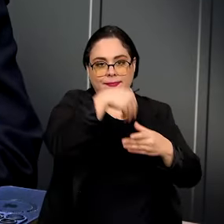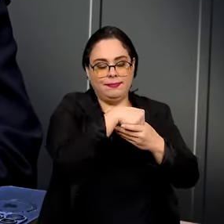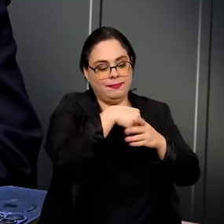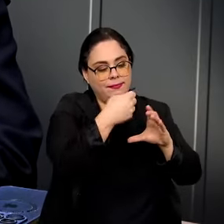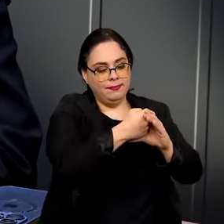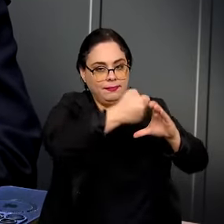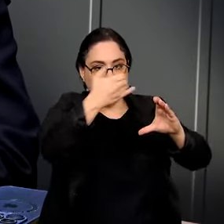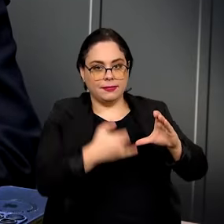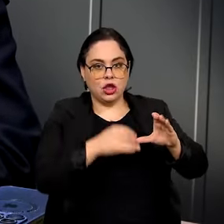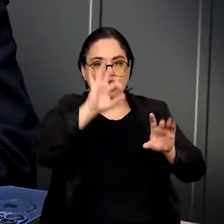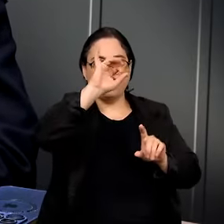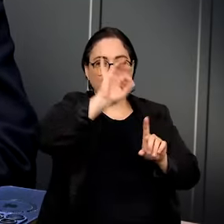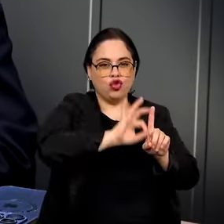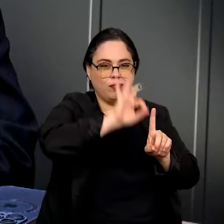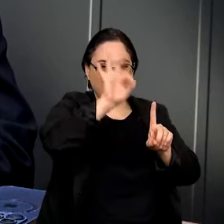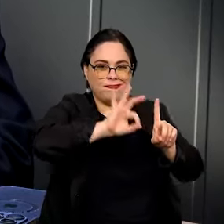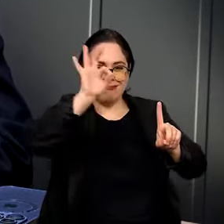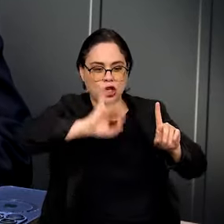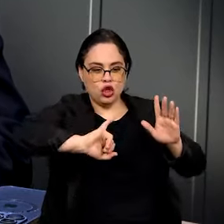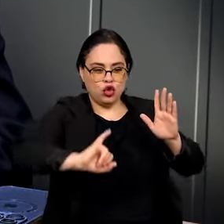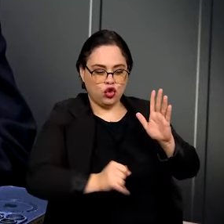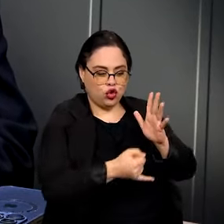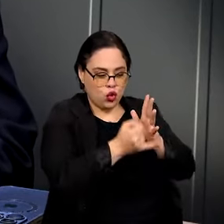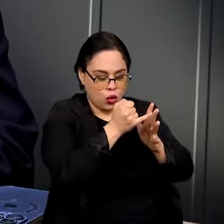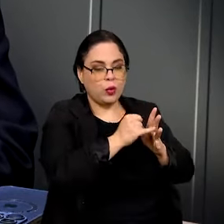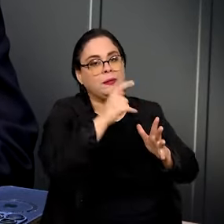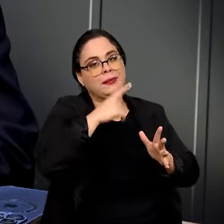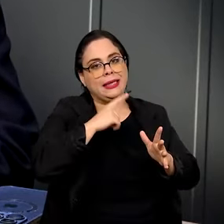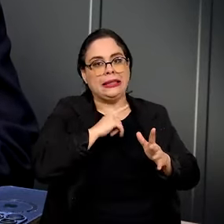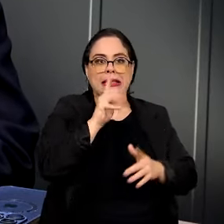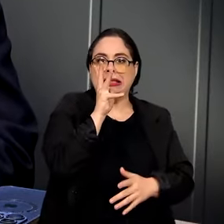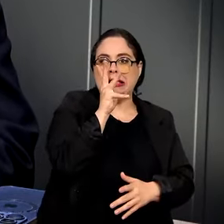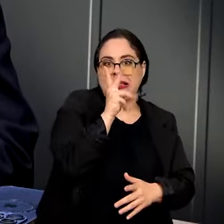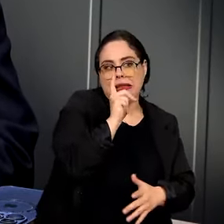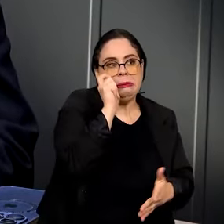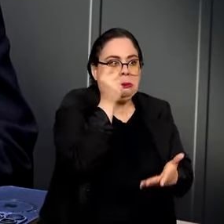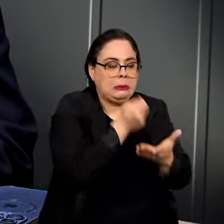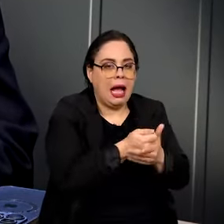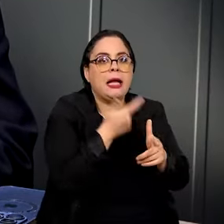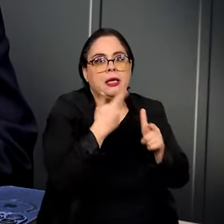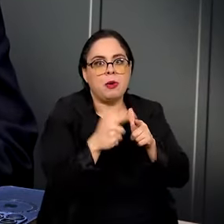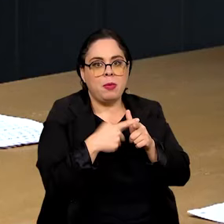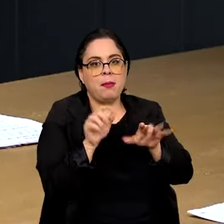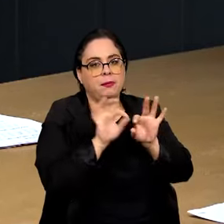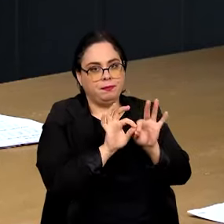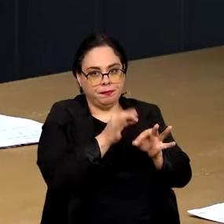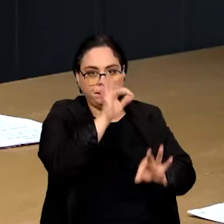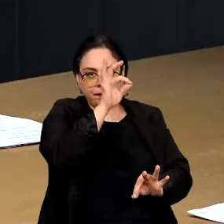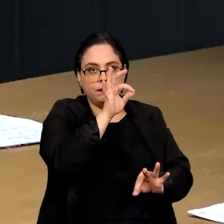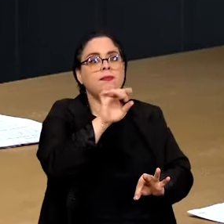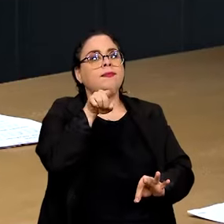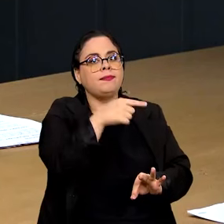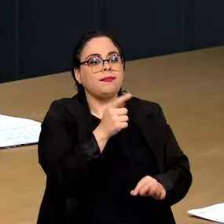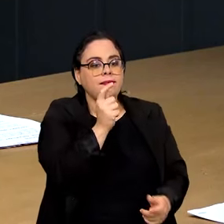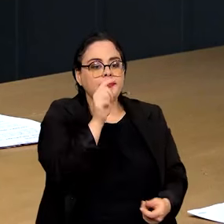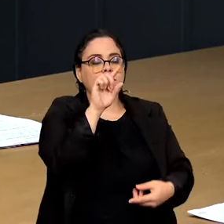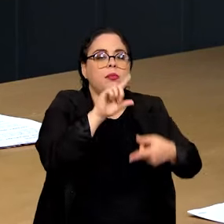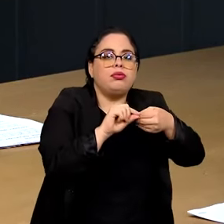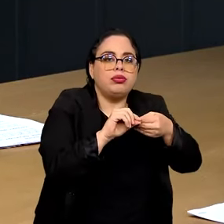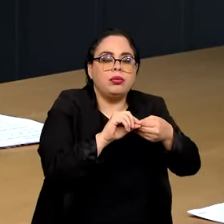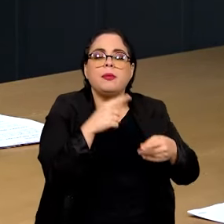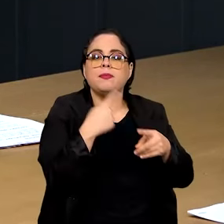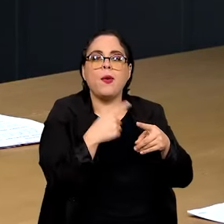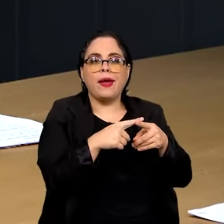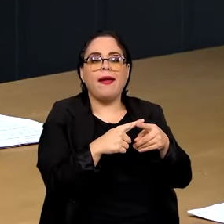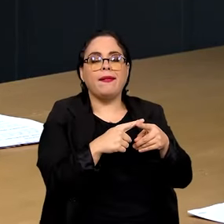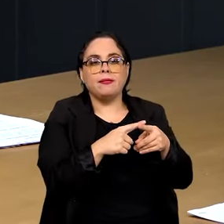da operação porque na composição da taxa de juro entra inadimplência como a inadimplência tá